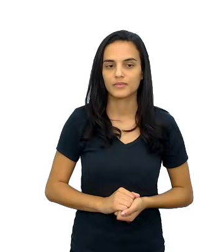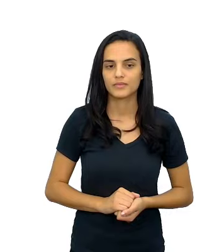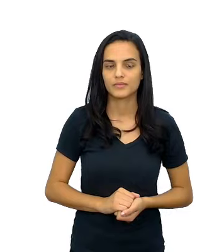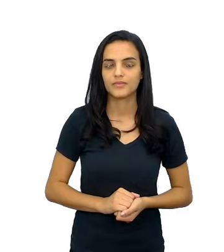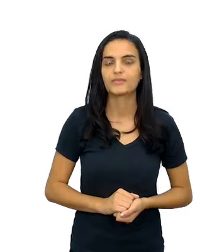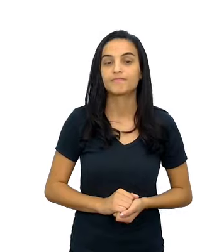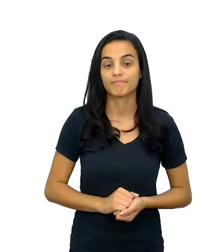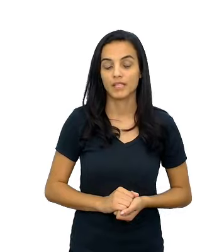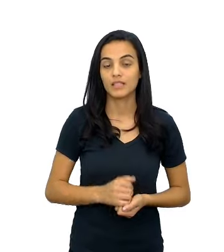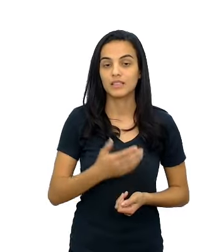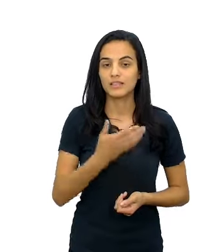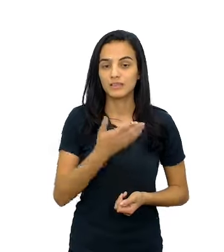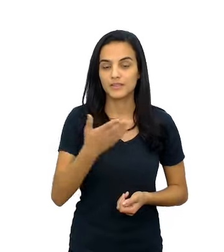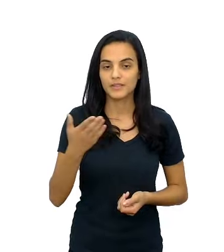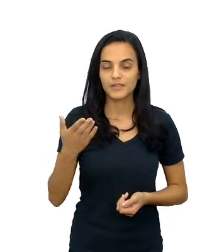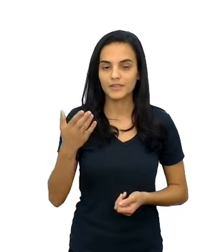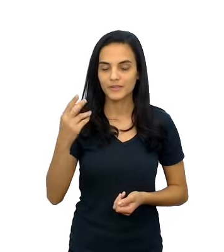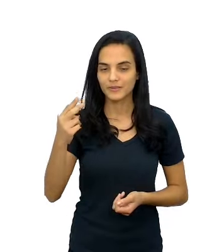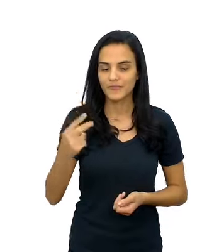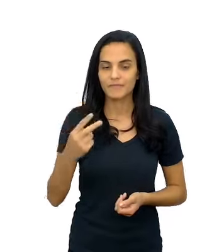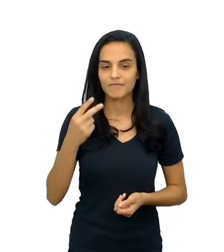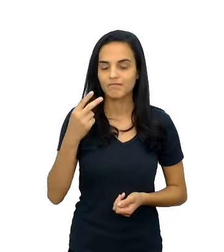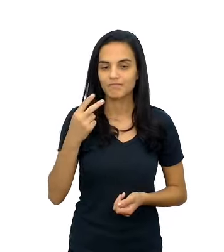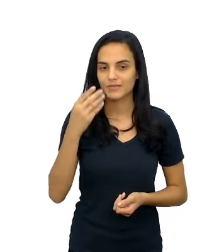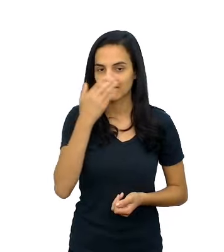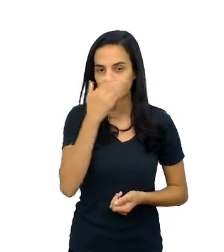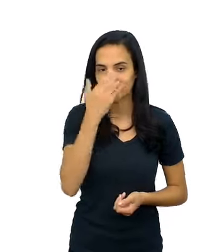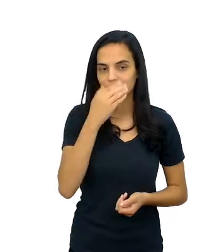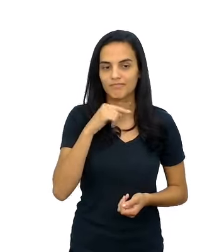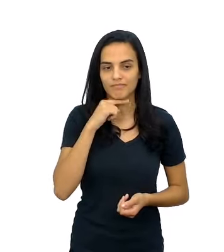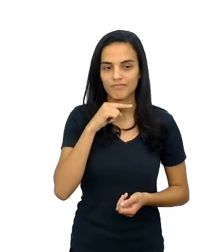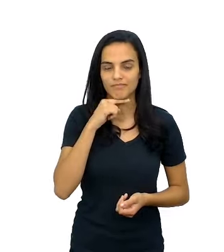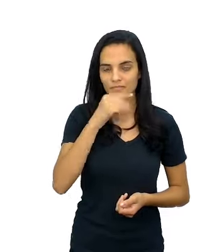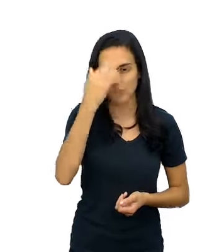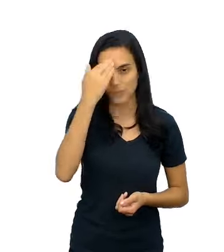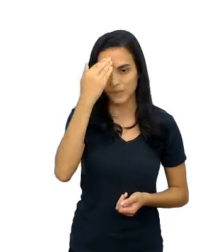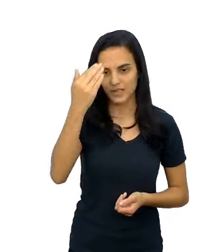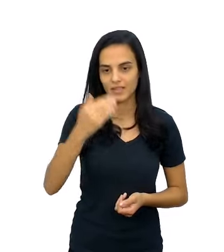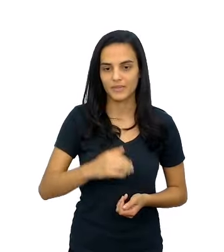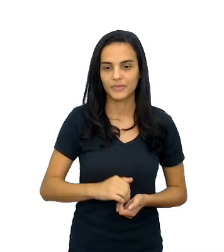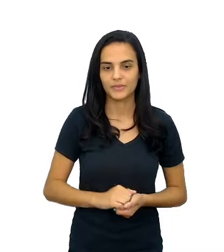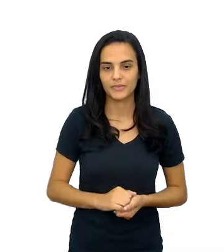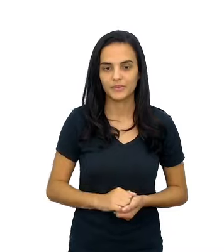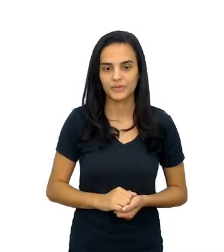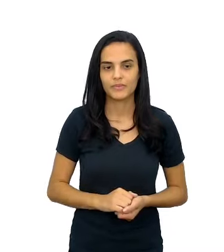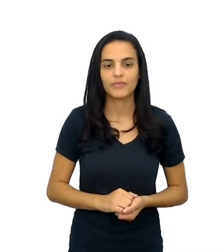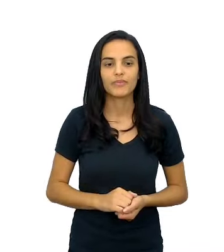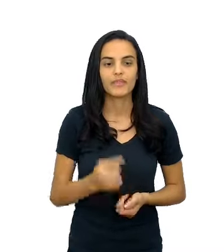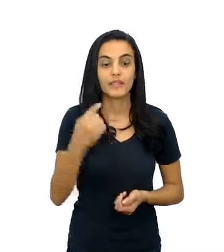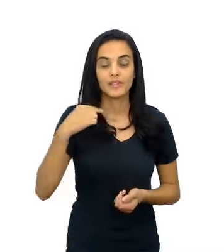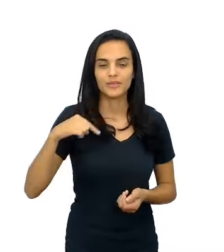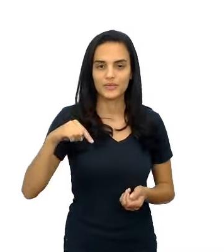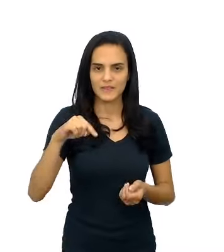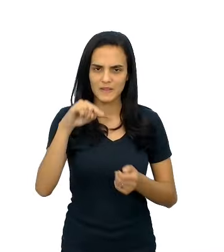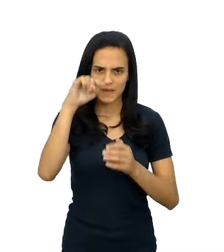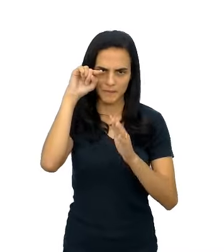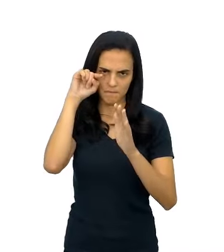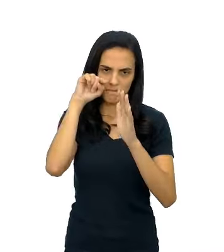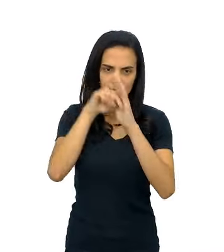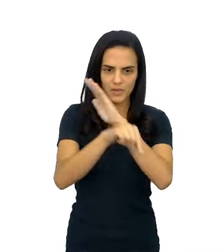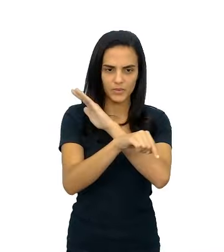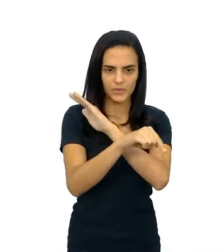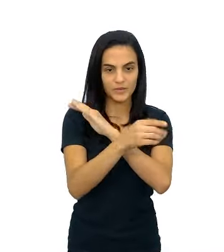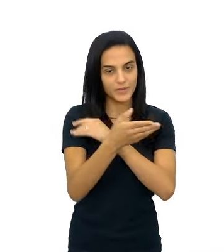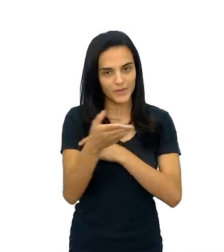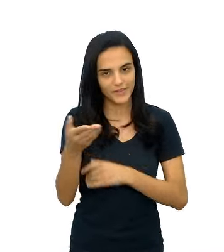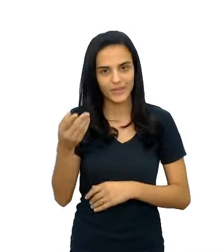E que vocês não estão me vendo, então, já bebi. Obrigada, pessoal. Aqui a gente faz uma pergunta para vocês, 30